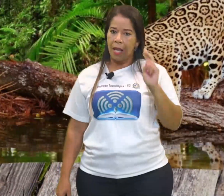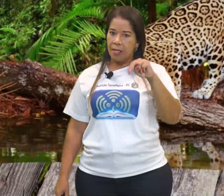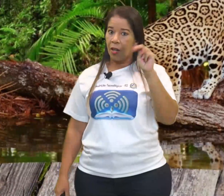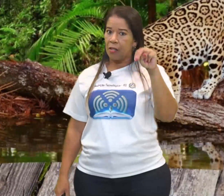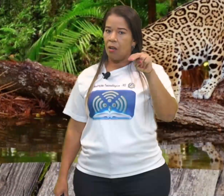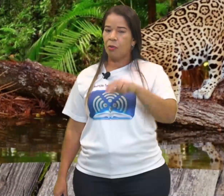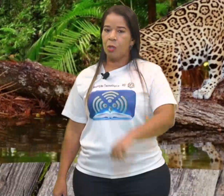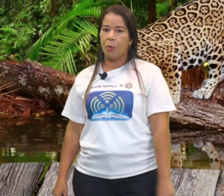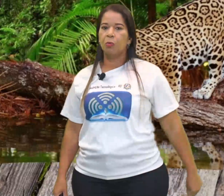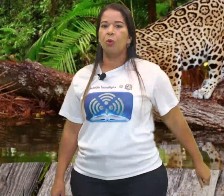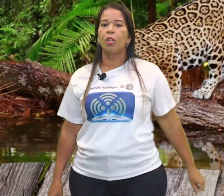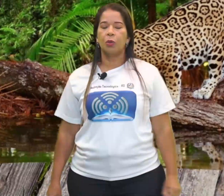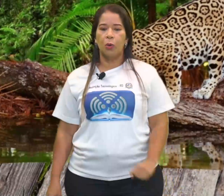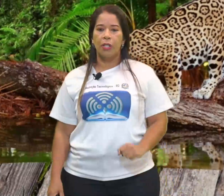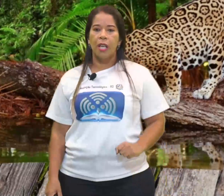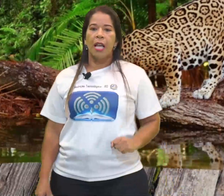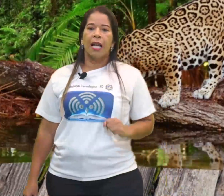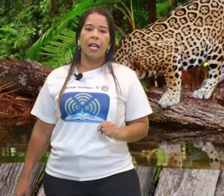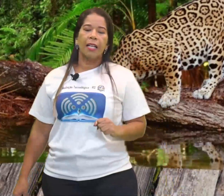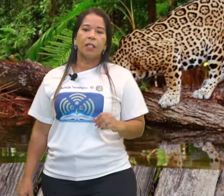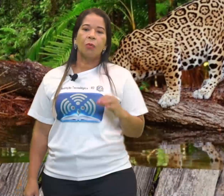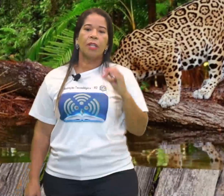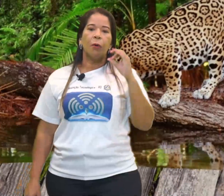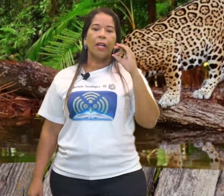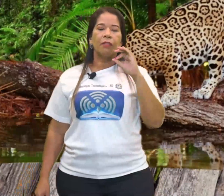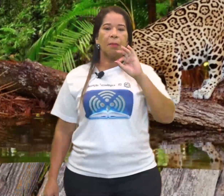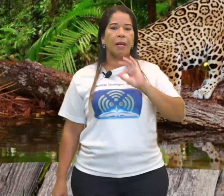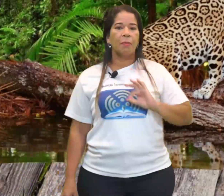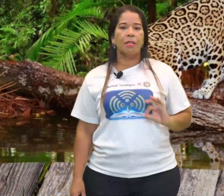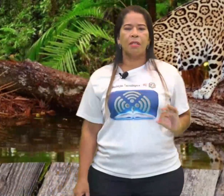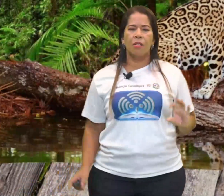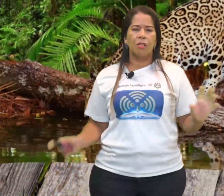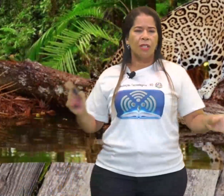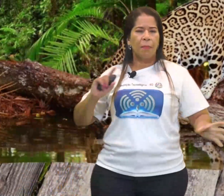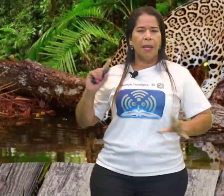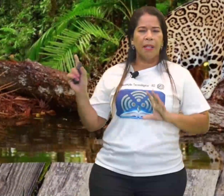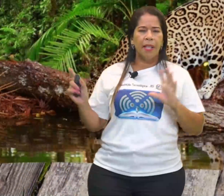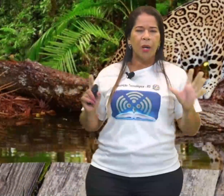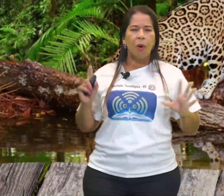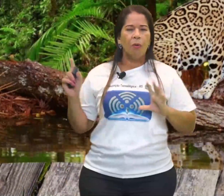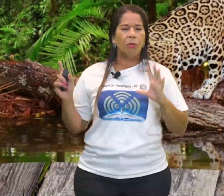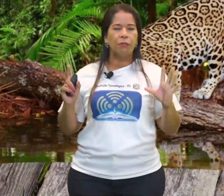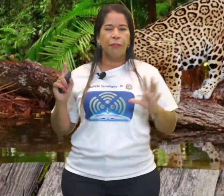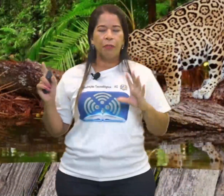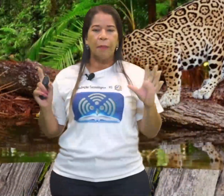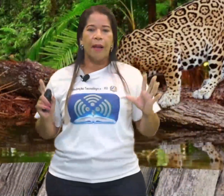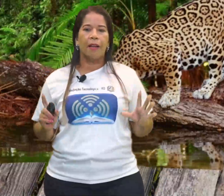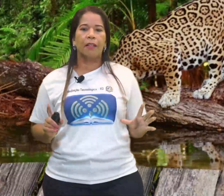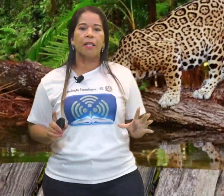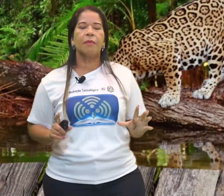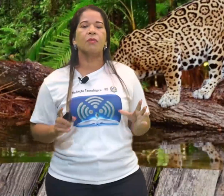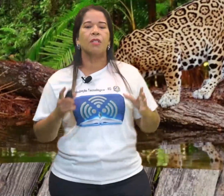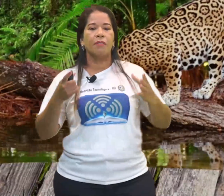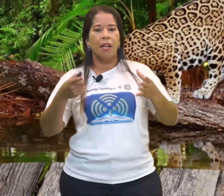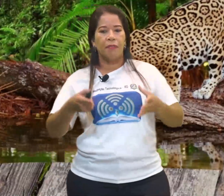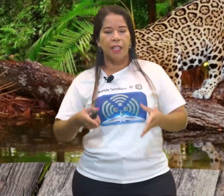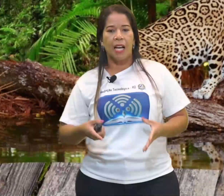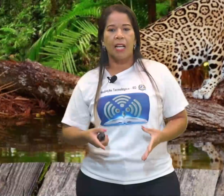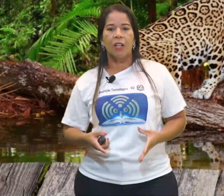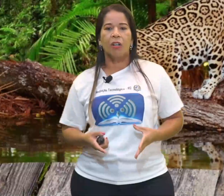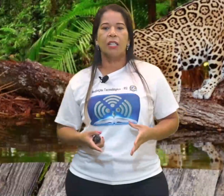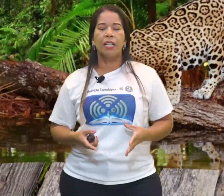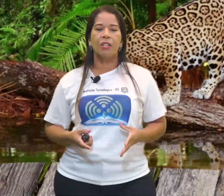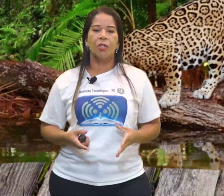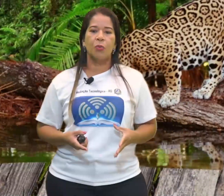bom? Essa é a nossa aula 2.2. Galera, então eu quero que você preste bastante atenção. Se você perdeu algum fio da meada aí, mas você vai